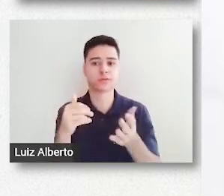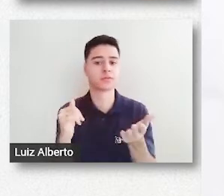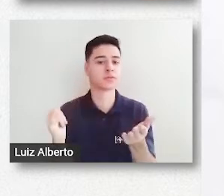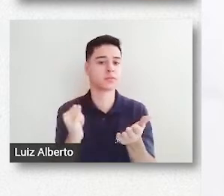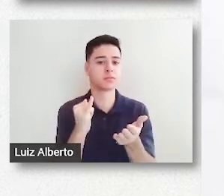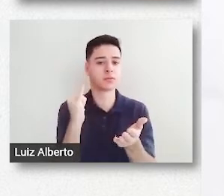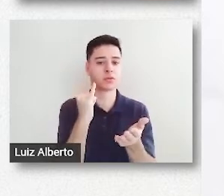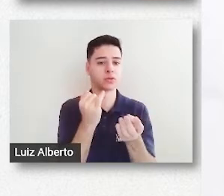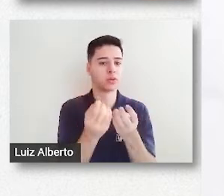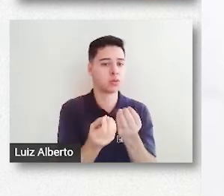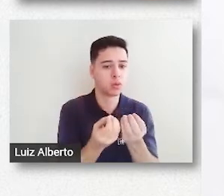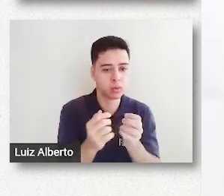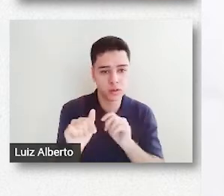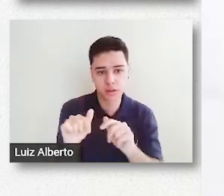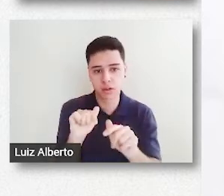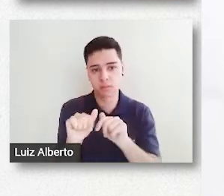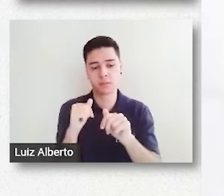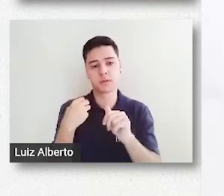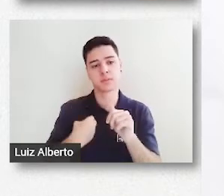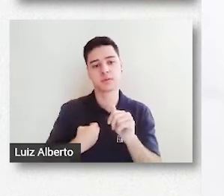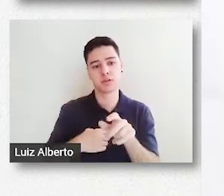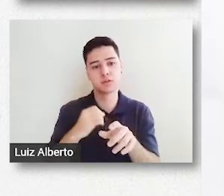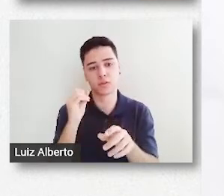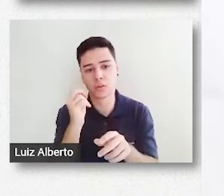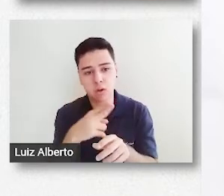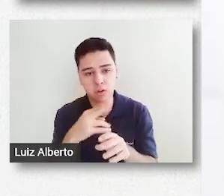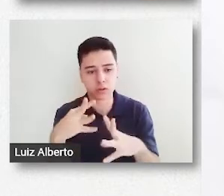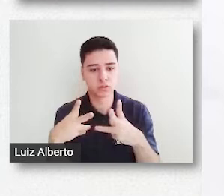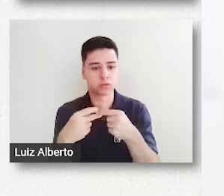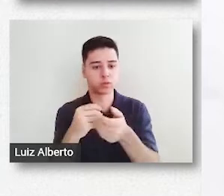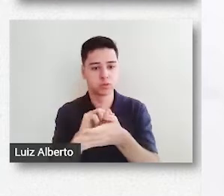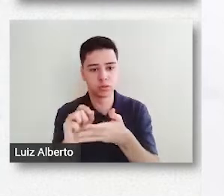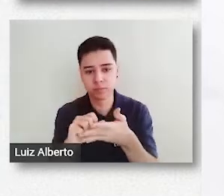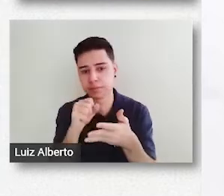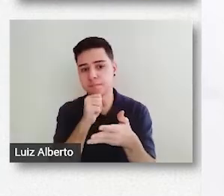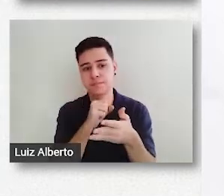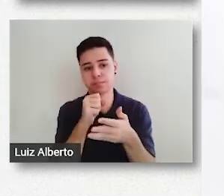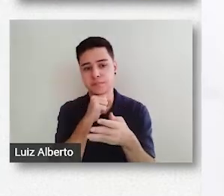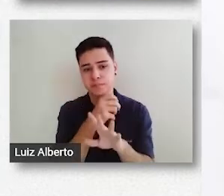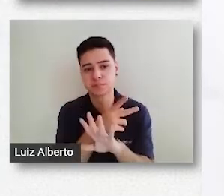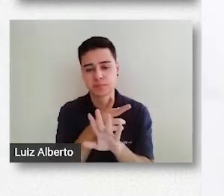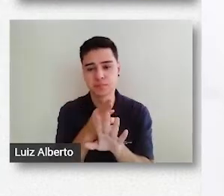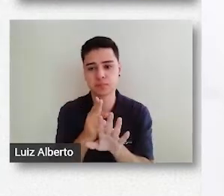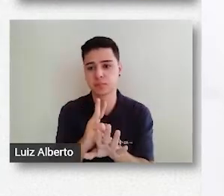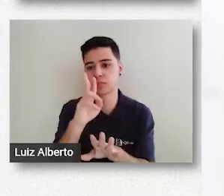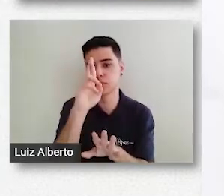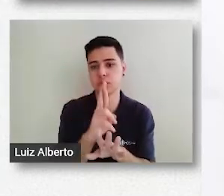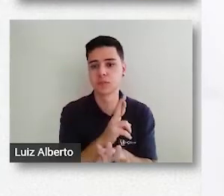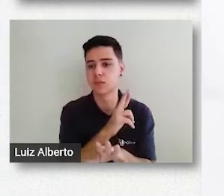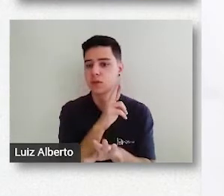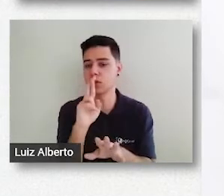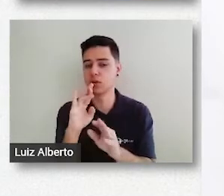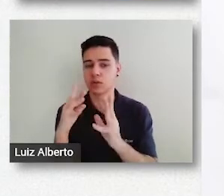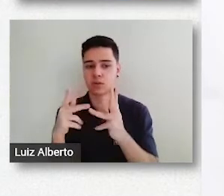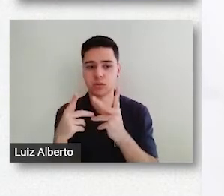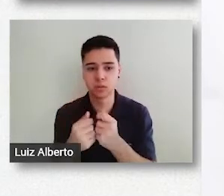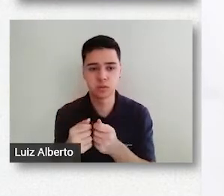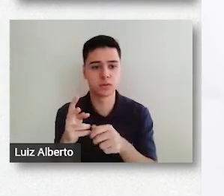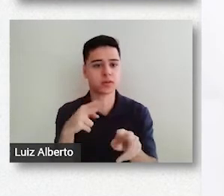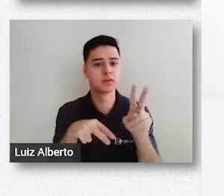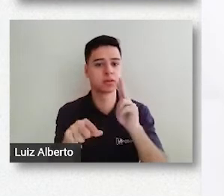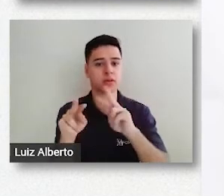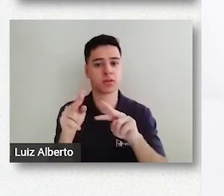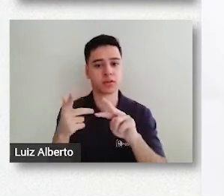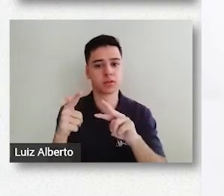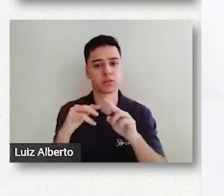o trabalho desses padres de renovação dos textos antigos, né, dos textos sagrados, de reinterpretação, dos